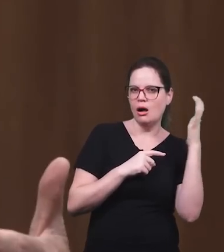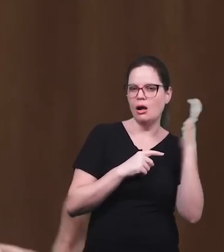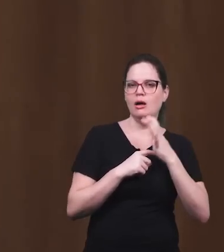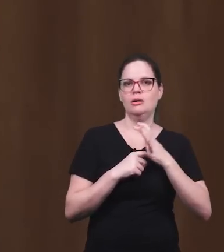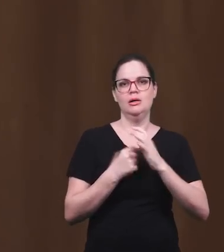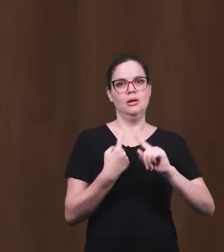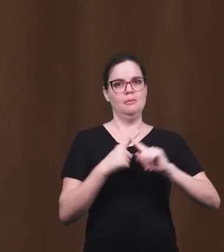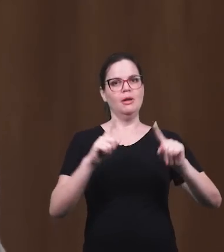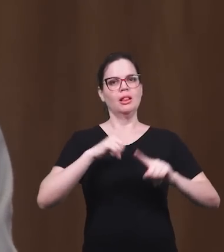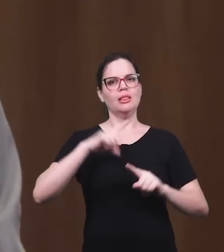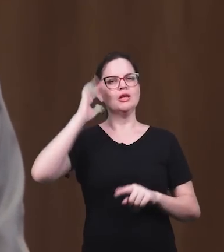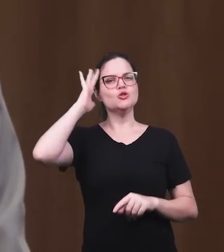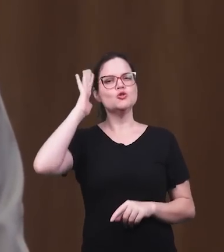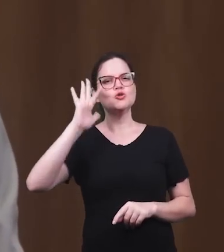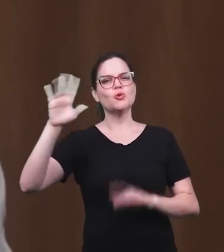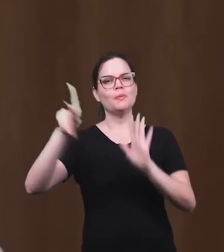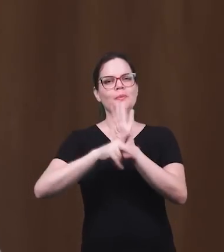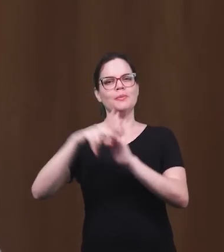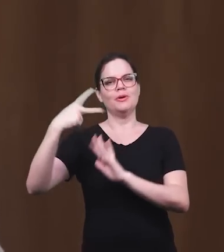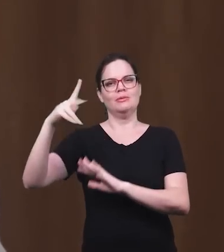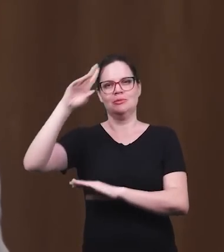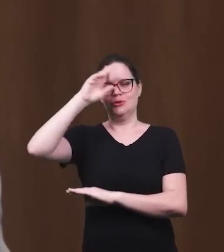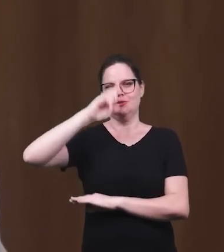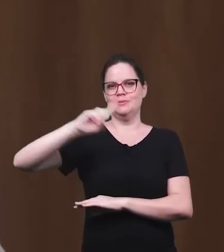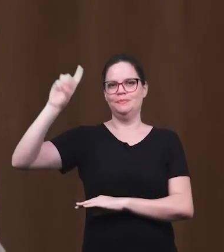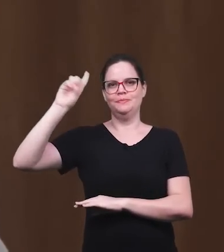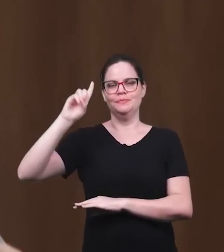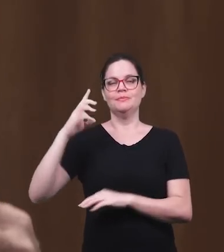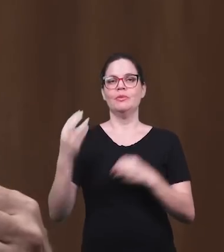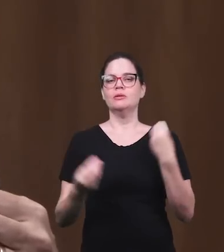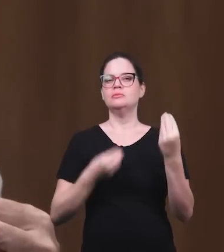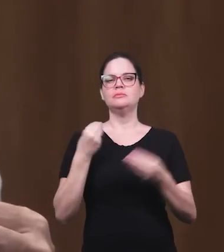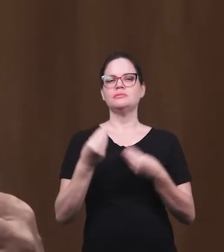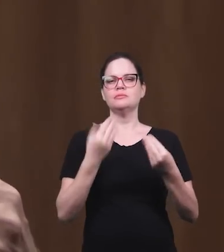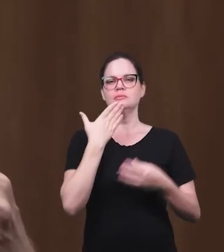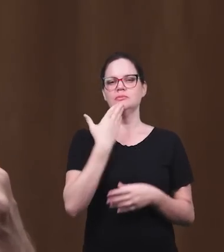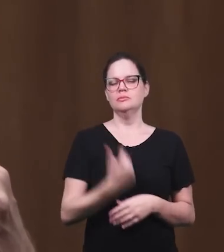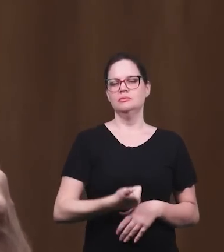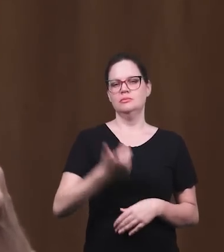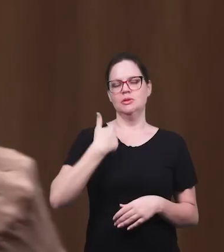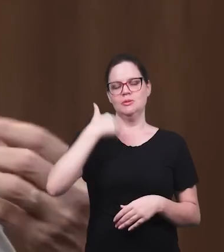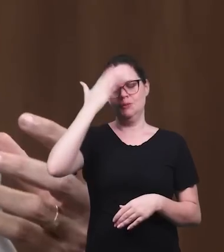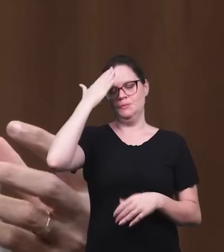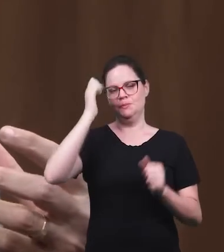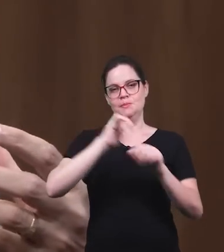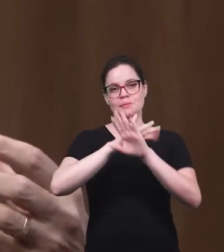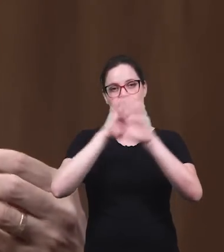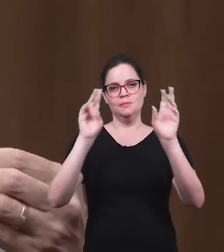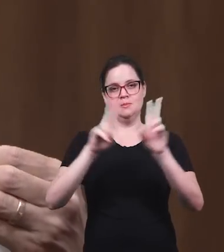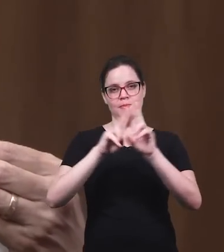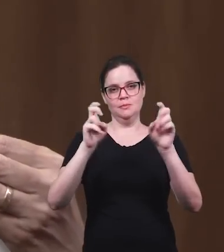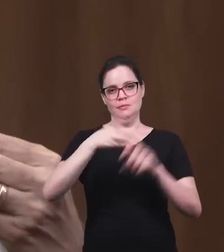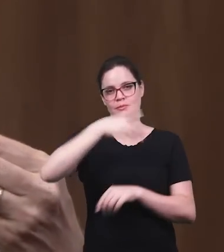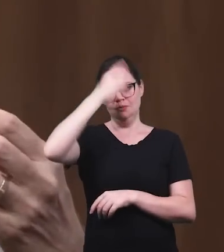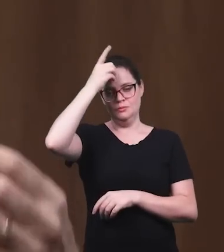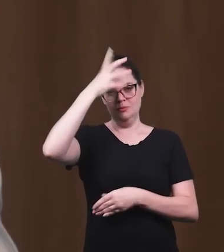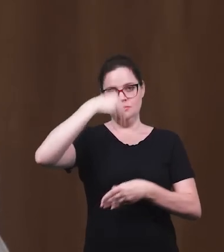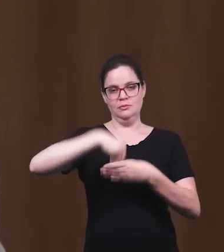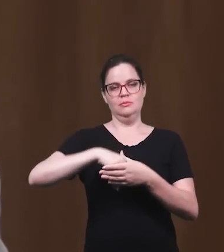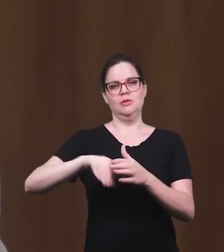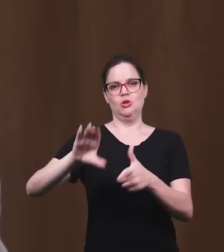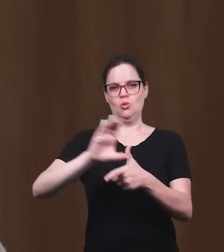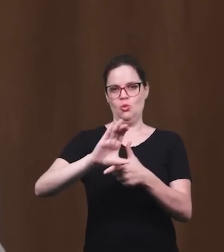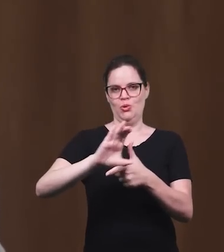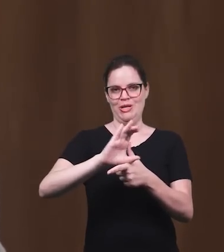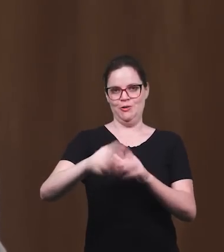E há aqueles sonhos que vêm de Deus, que vêm do Senhor. A melhor definição de um dom espiritual está na carta